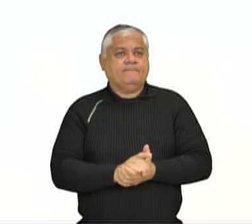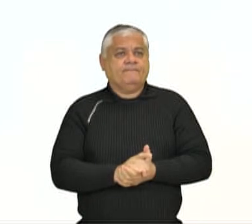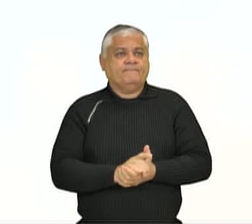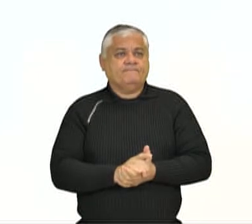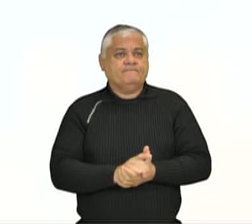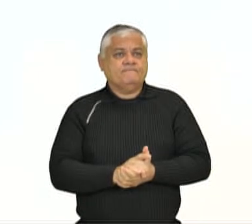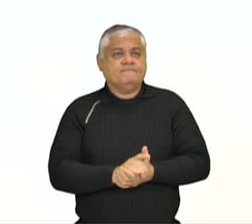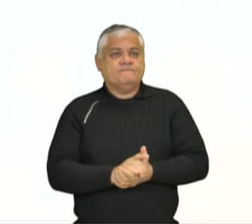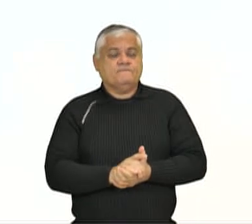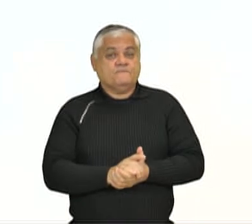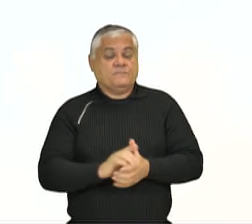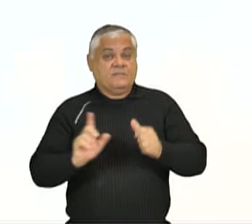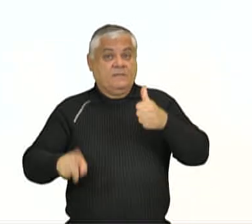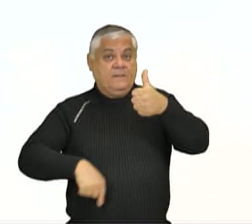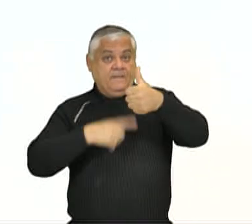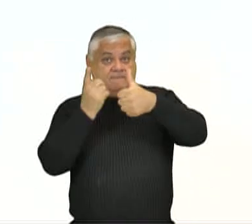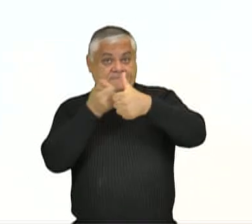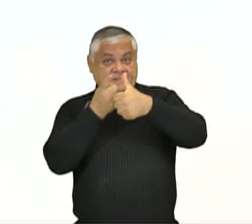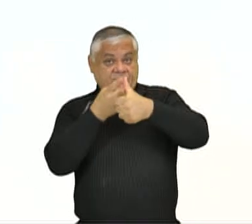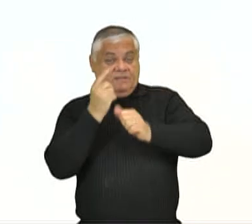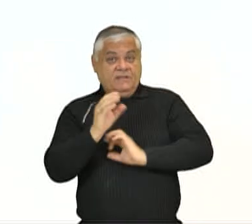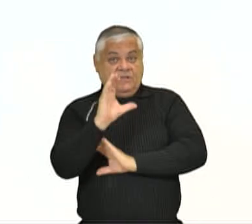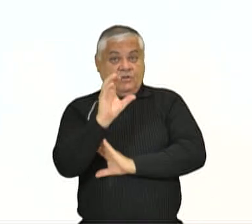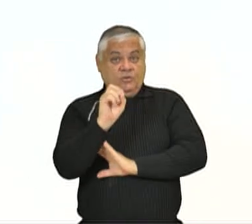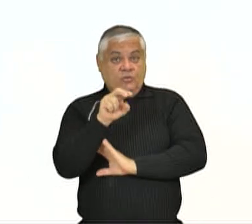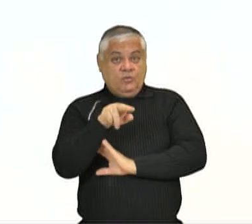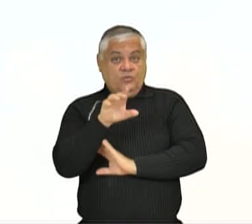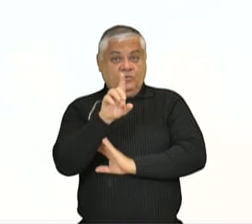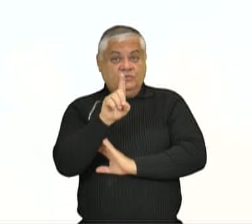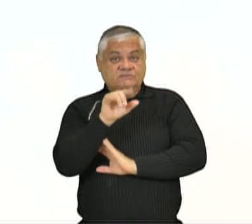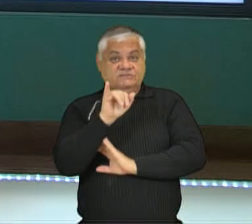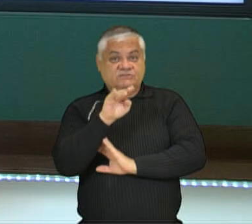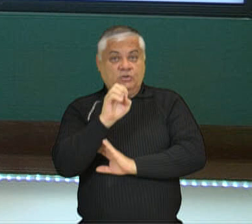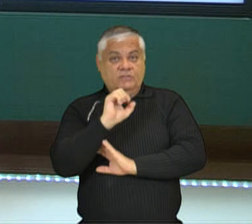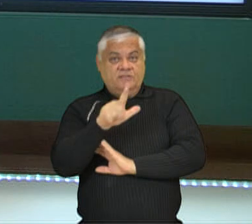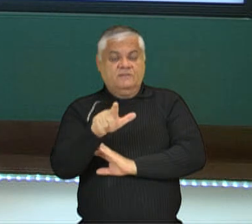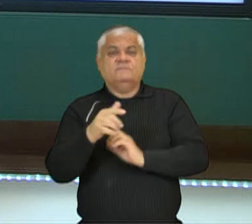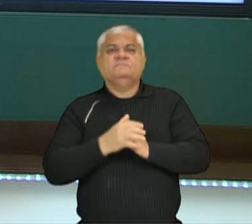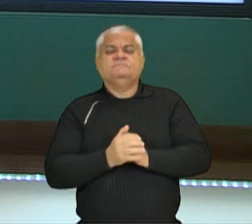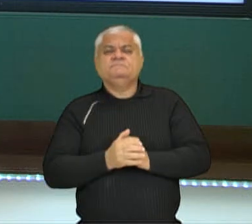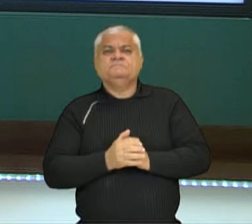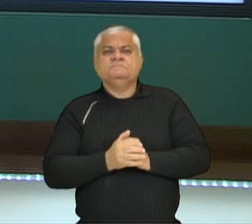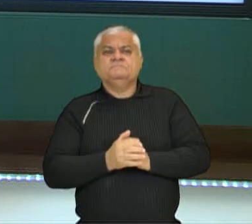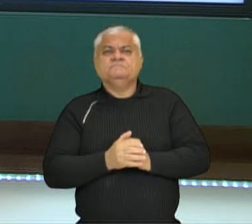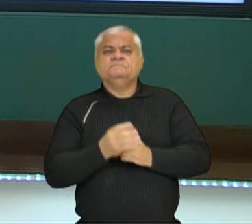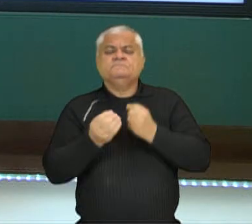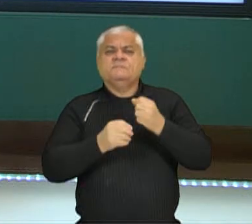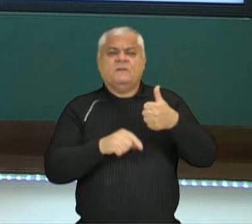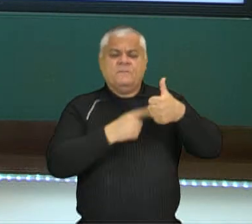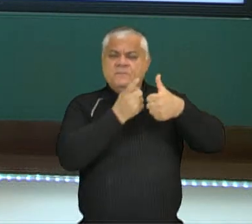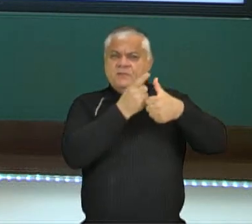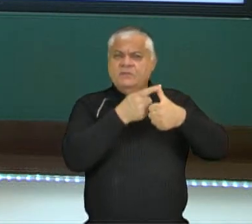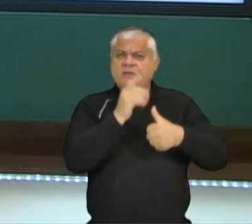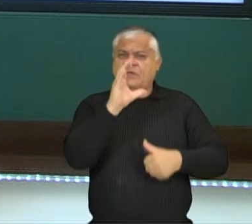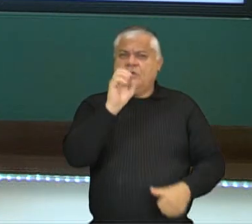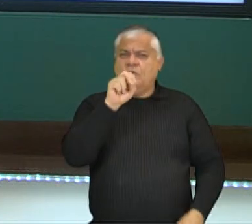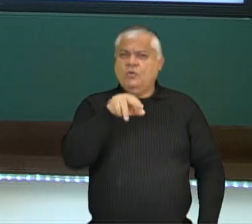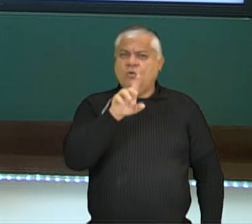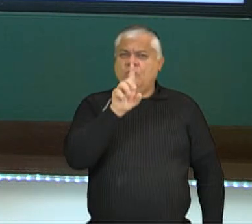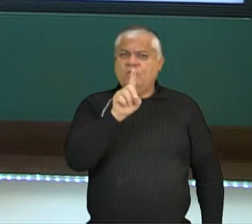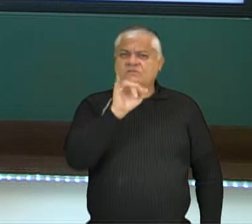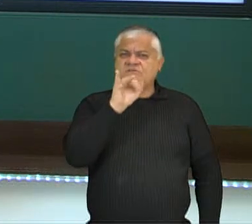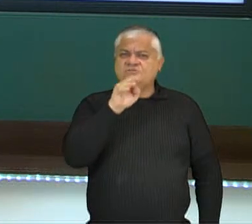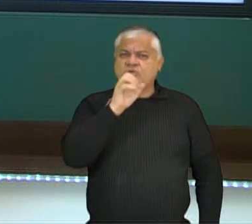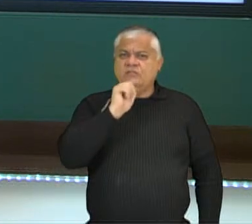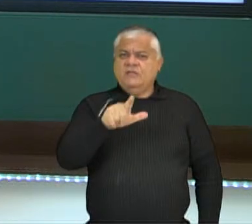first conditional, primeira condicional. Vamos lá, gente. Relembrando aqui, se a gente fala de primeira condicional, se a gente fala de